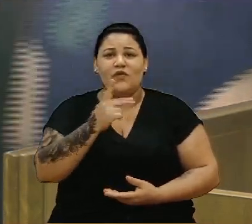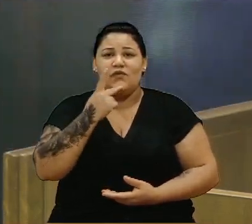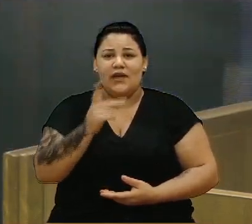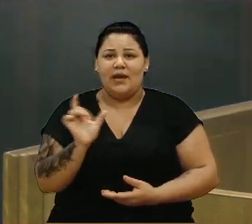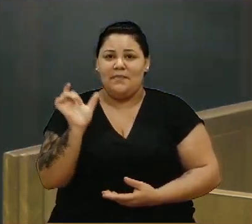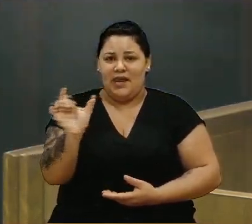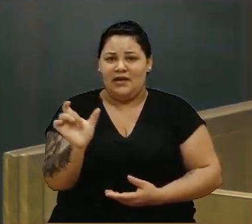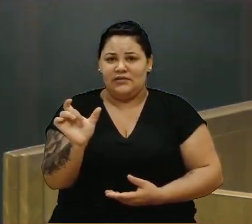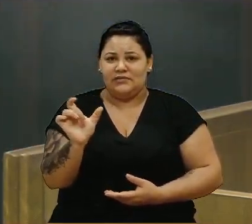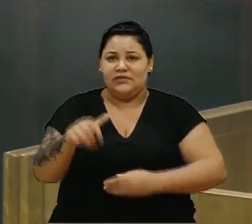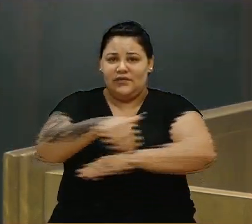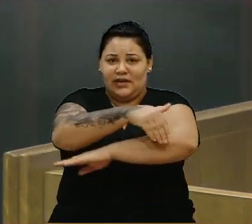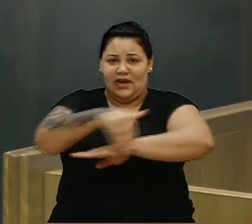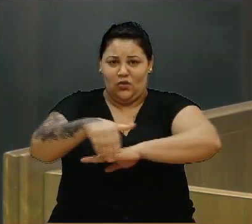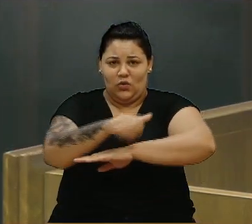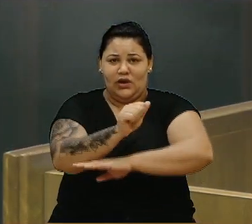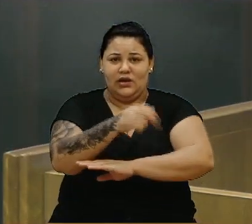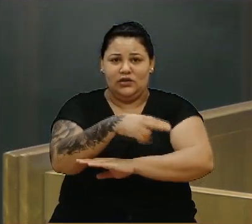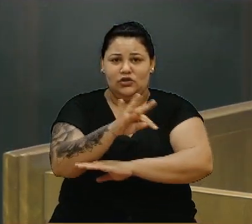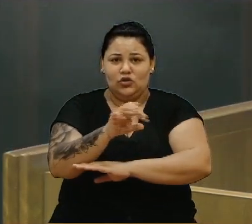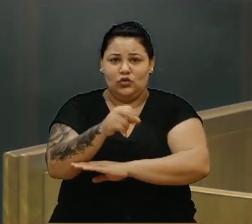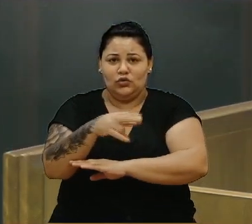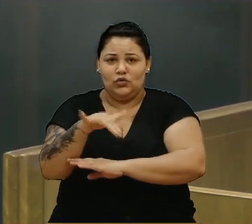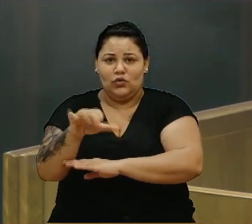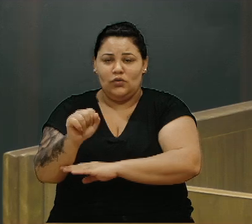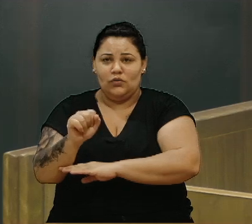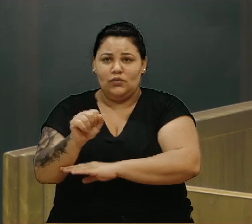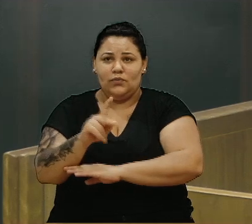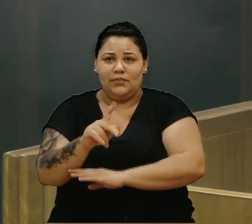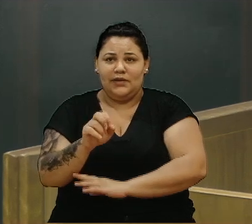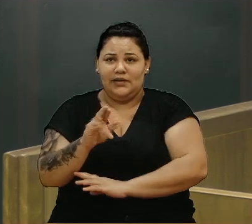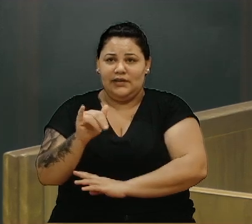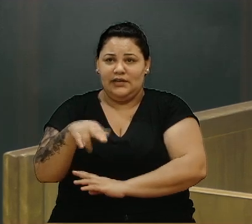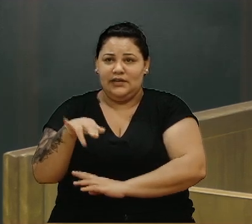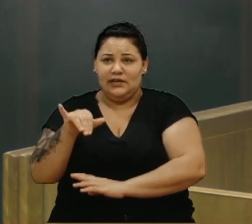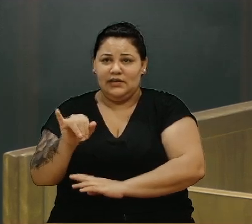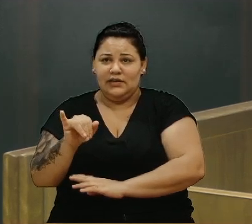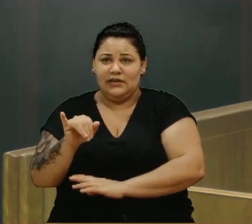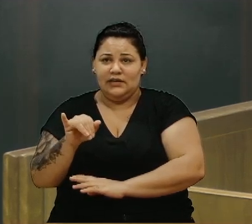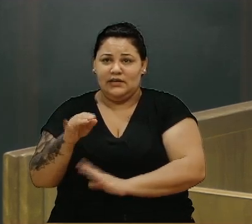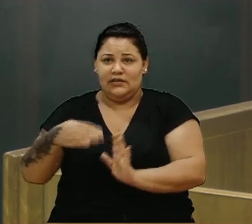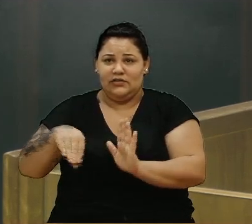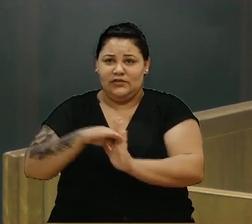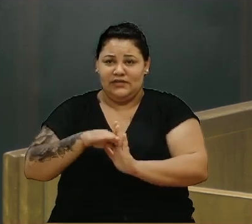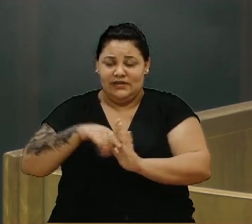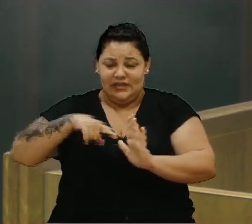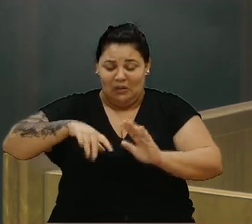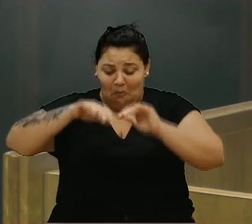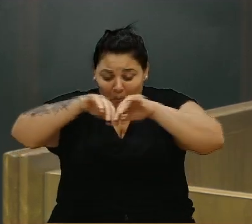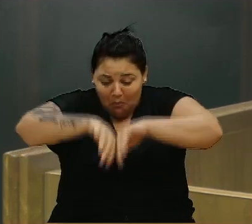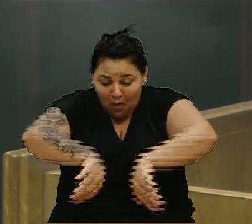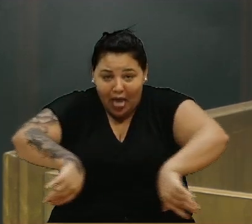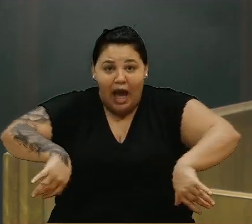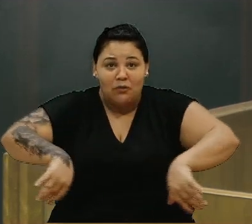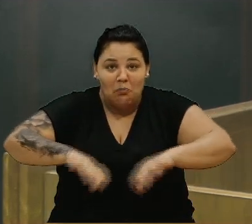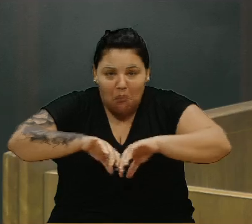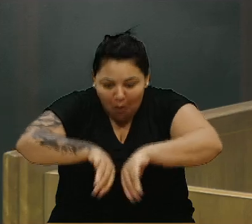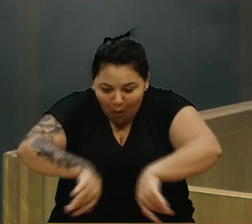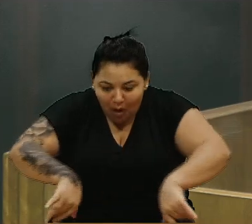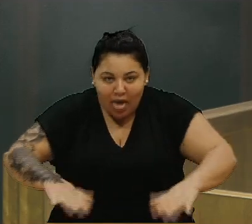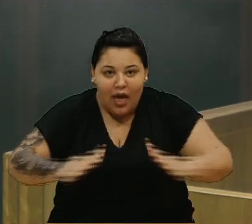na rua, Antônio Perini, eu chego lá, os moradores têm uma cratera em frente à sua residência, uma